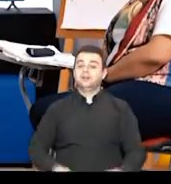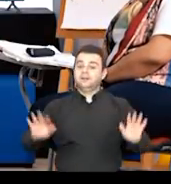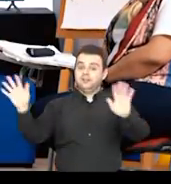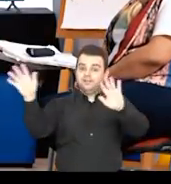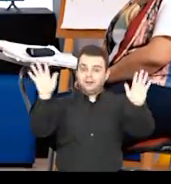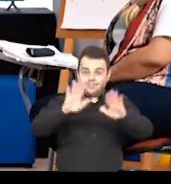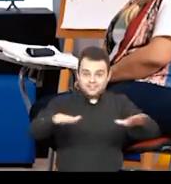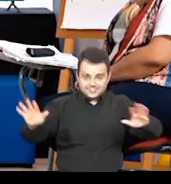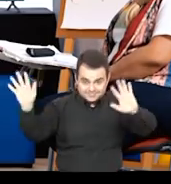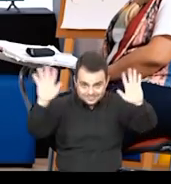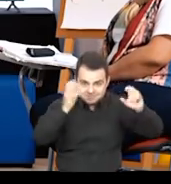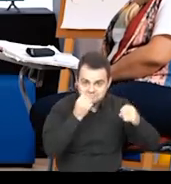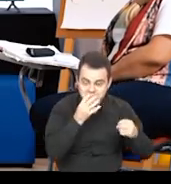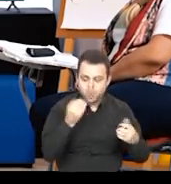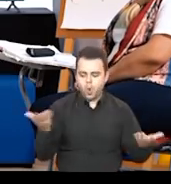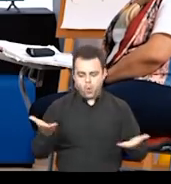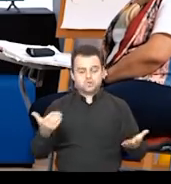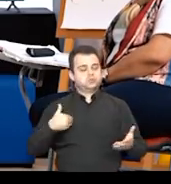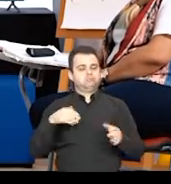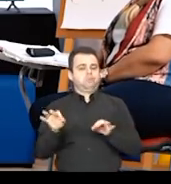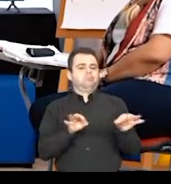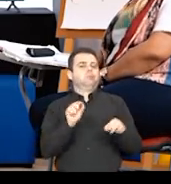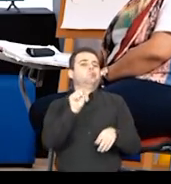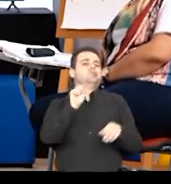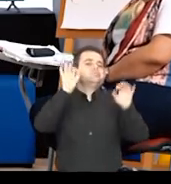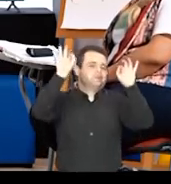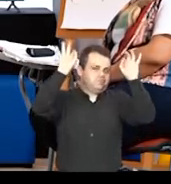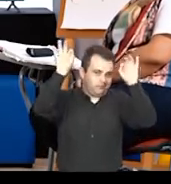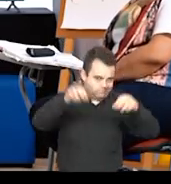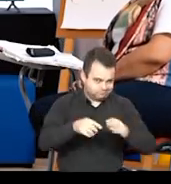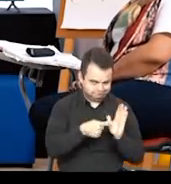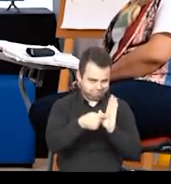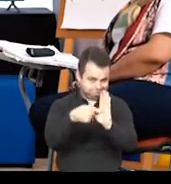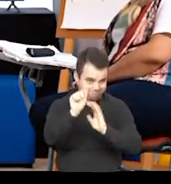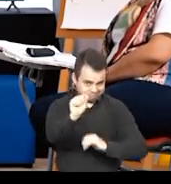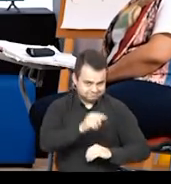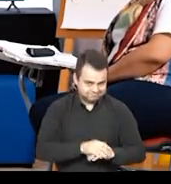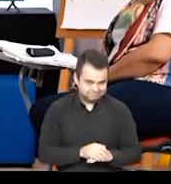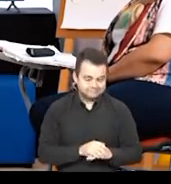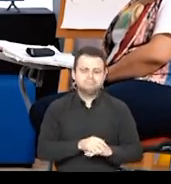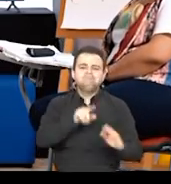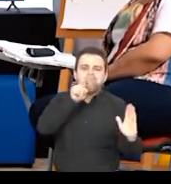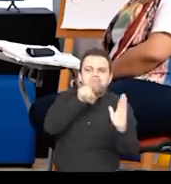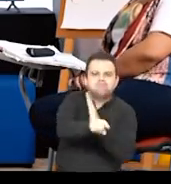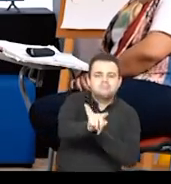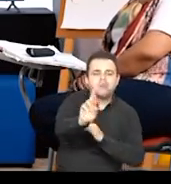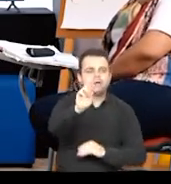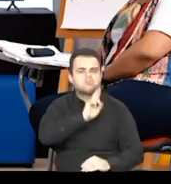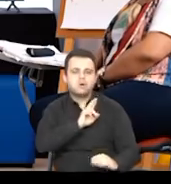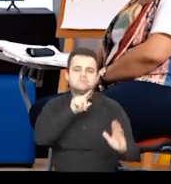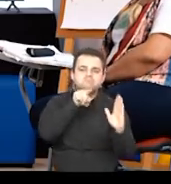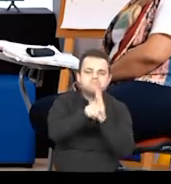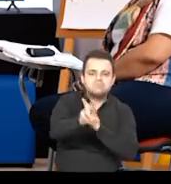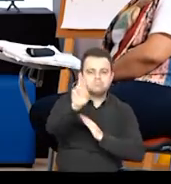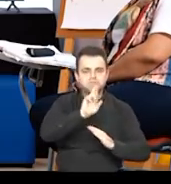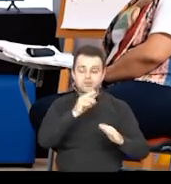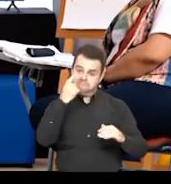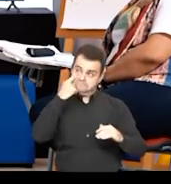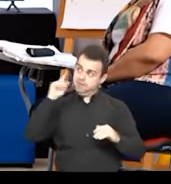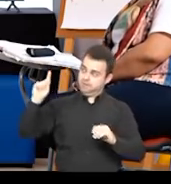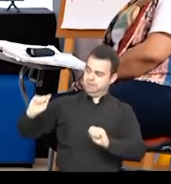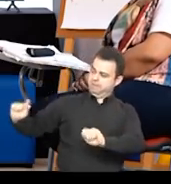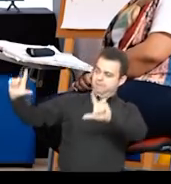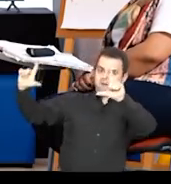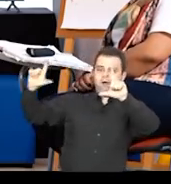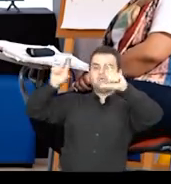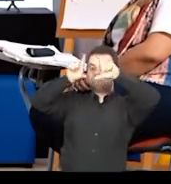Olá, crianças! Hoje eu preparei uma aula muito especial. Teremos um quiz. Eu vou fazer algumas afirmações e vocês